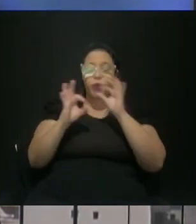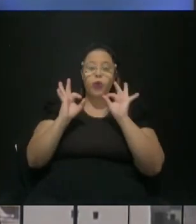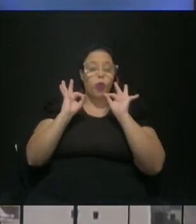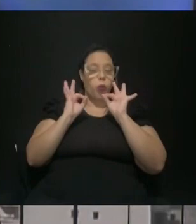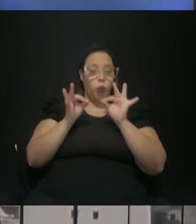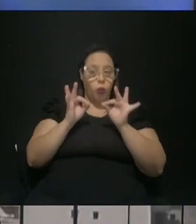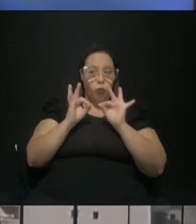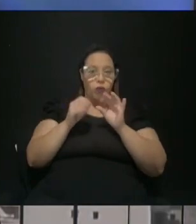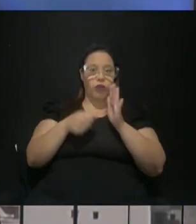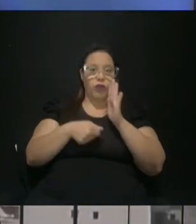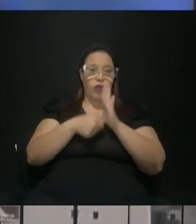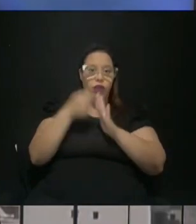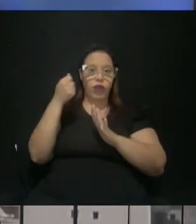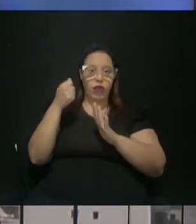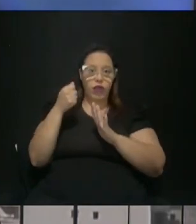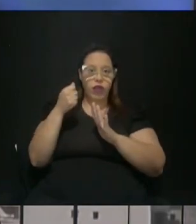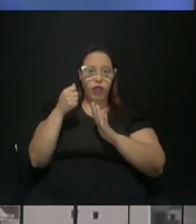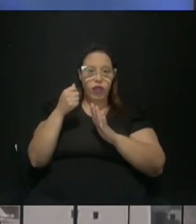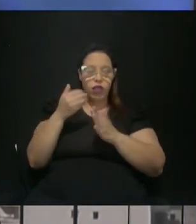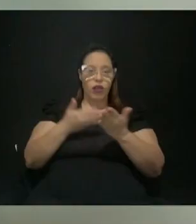deles seria a regulamentação.